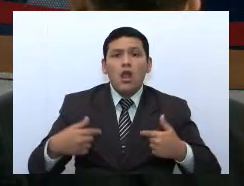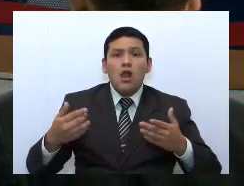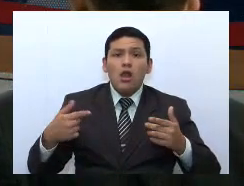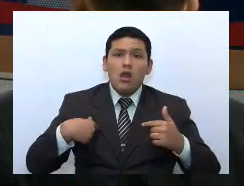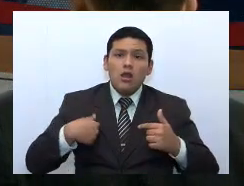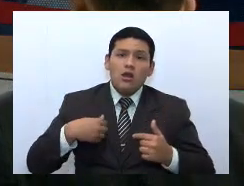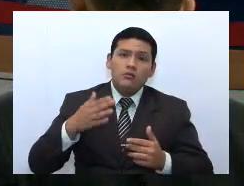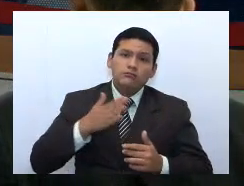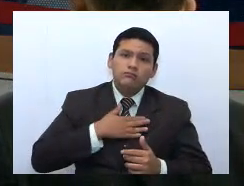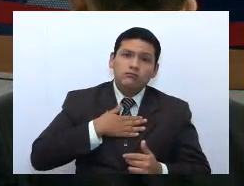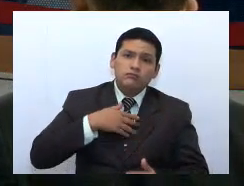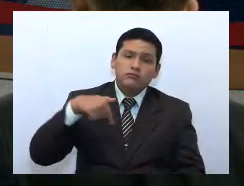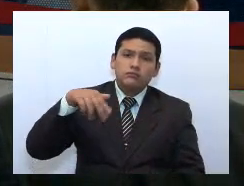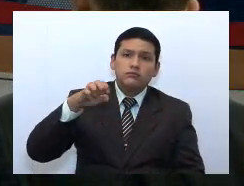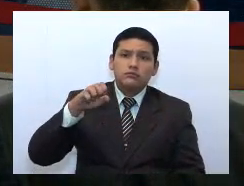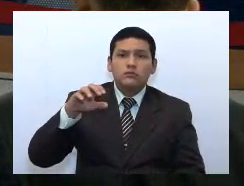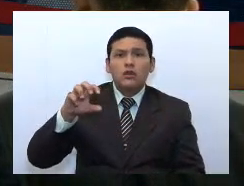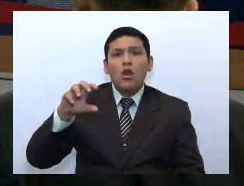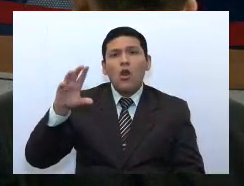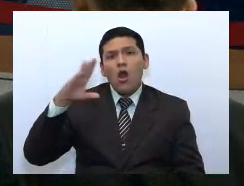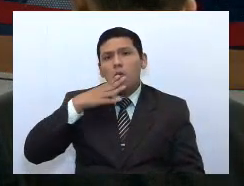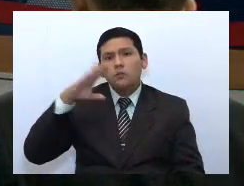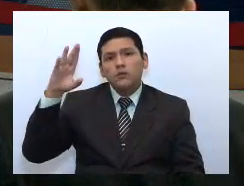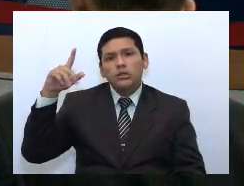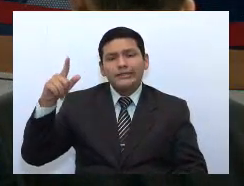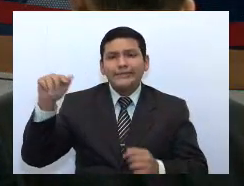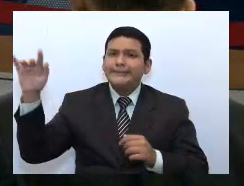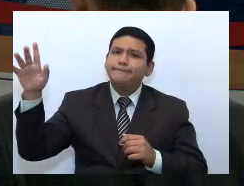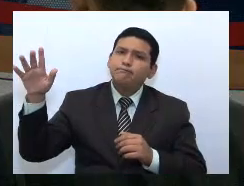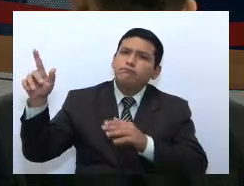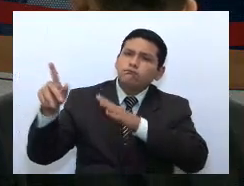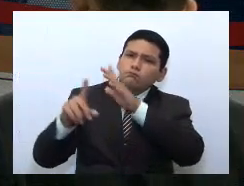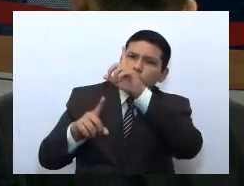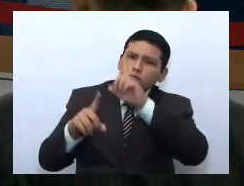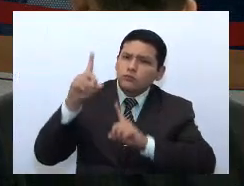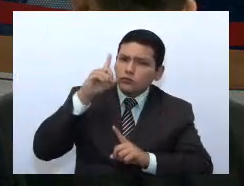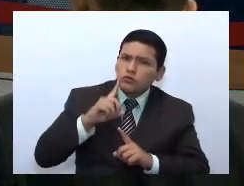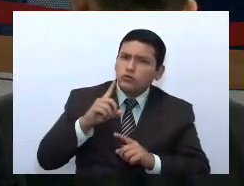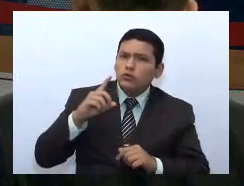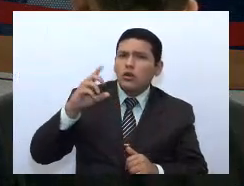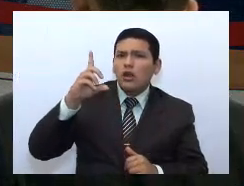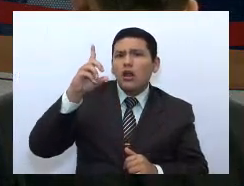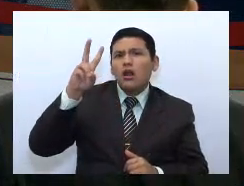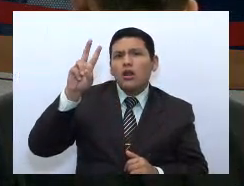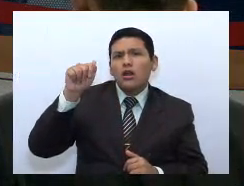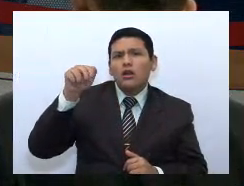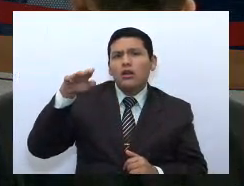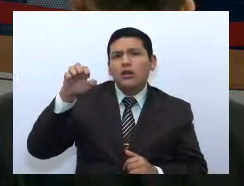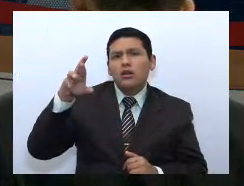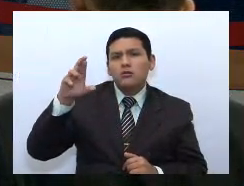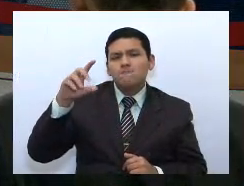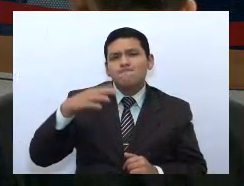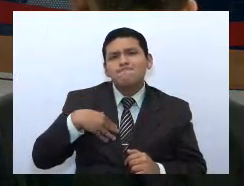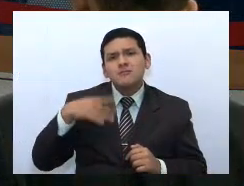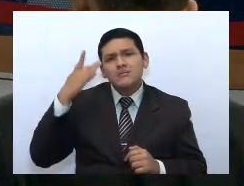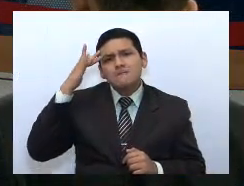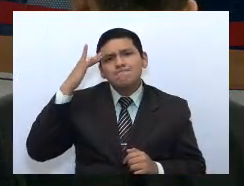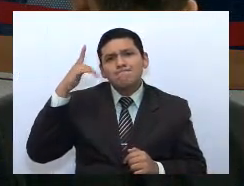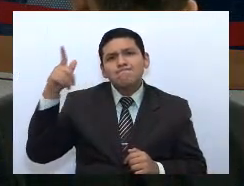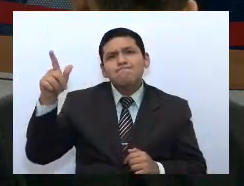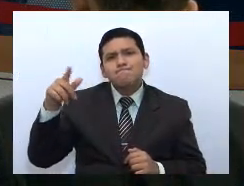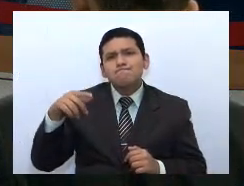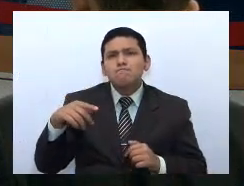todo respeito ao nosso diretor, Wagner e outros, mas eu acho que fica prejudicado sem a presença do